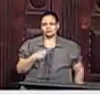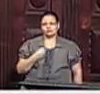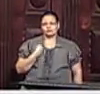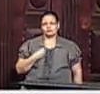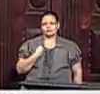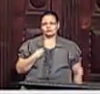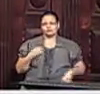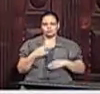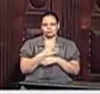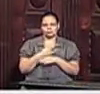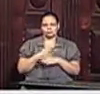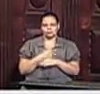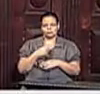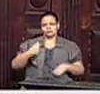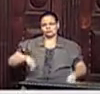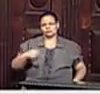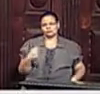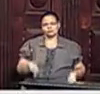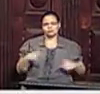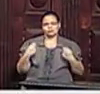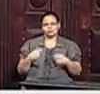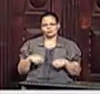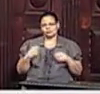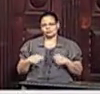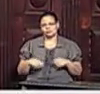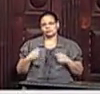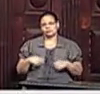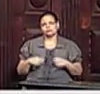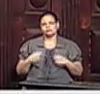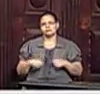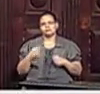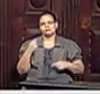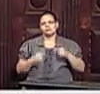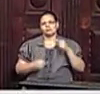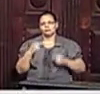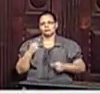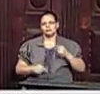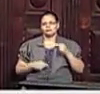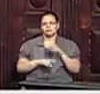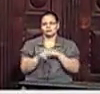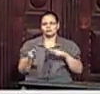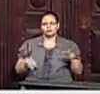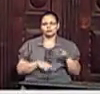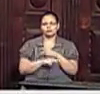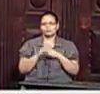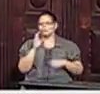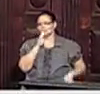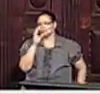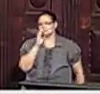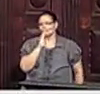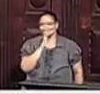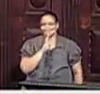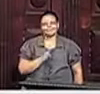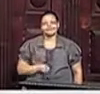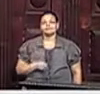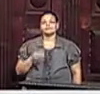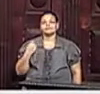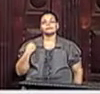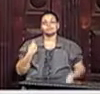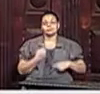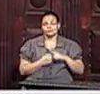Queimados, que precisa de uma política diferenciada e imediata, porque eu não